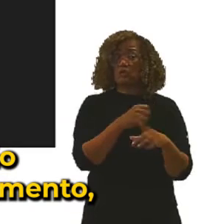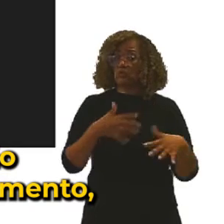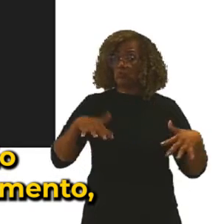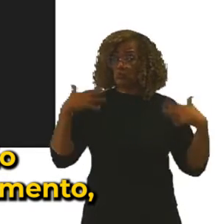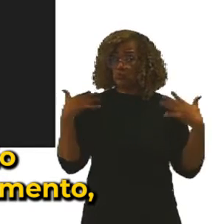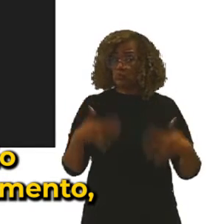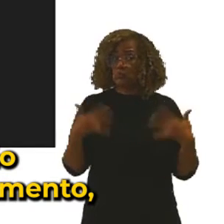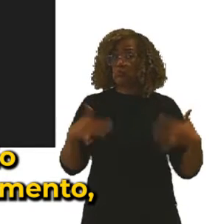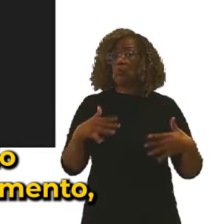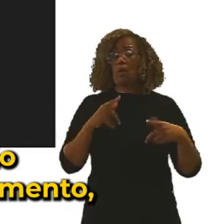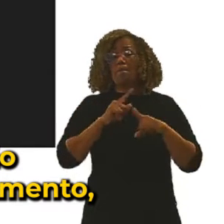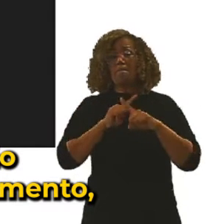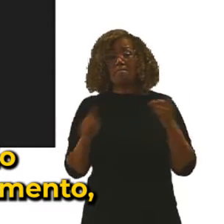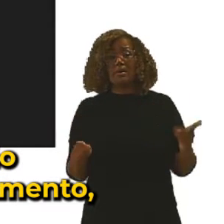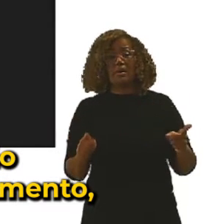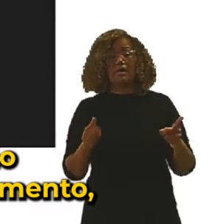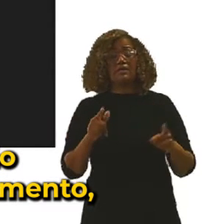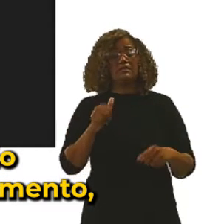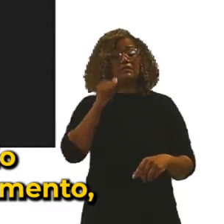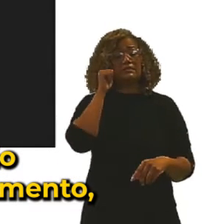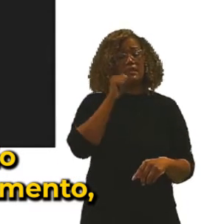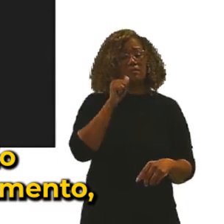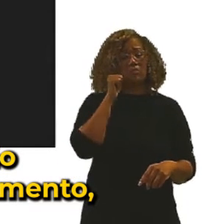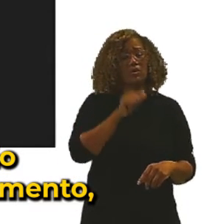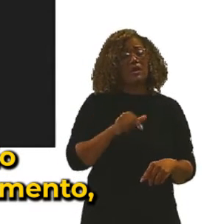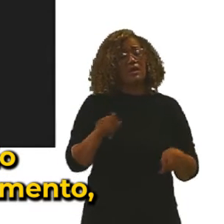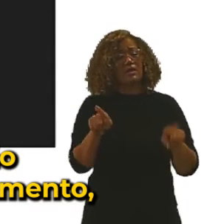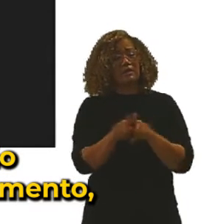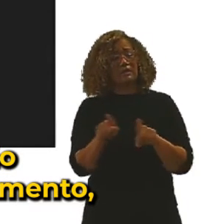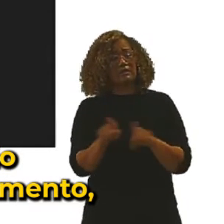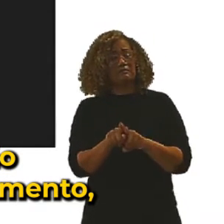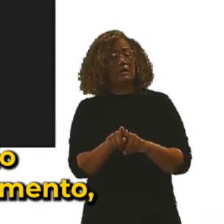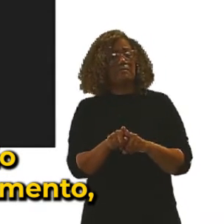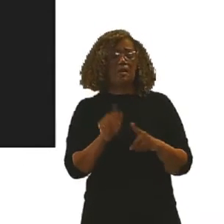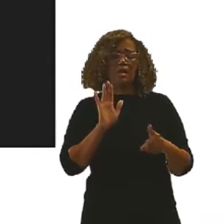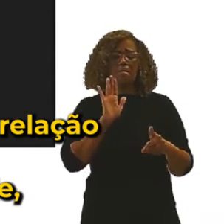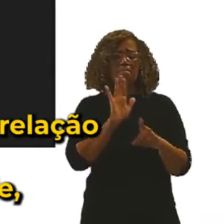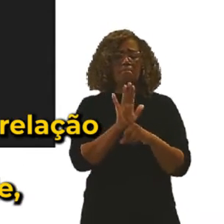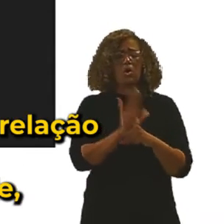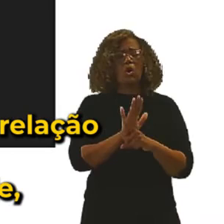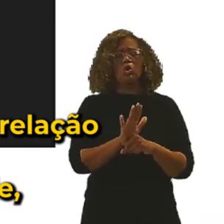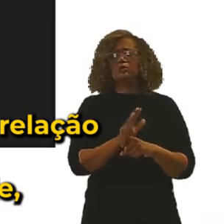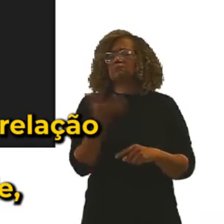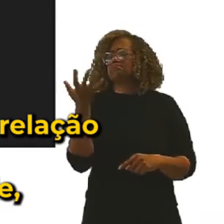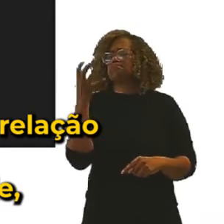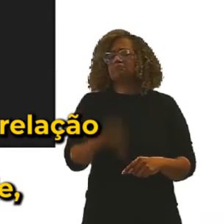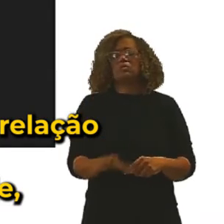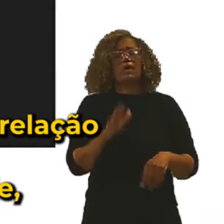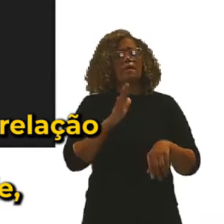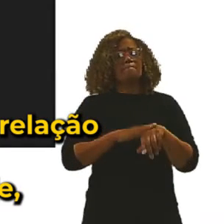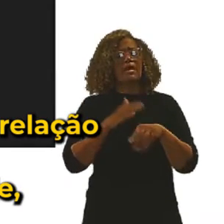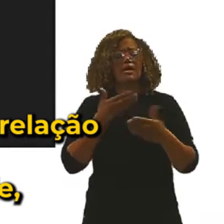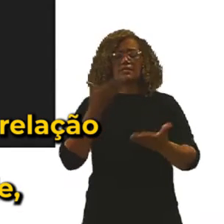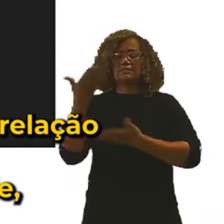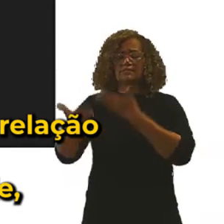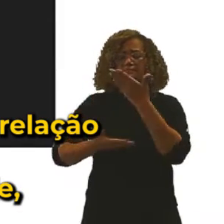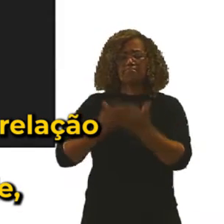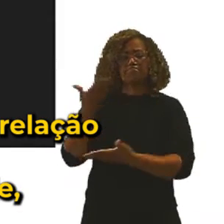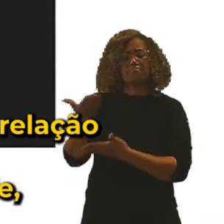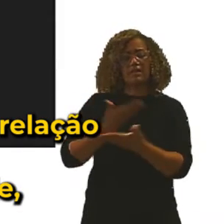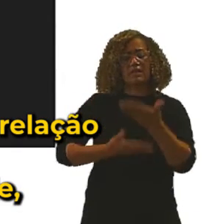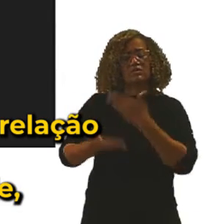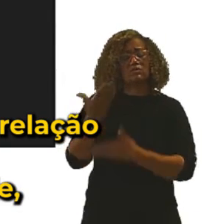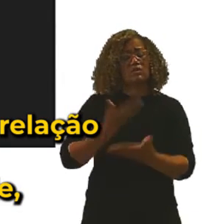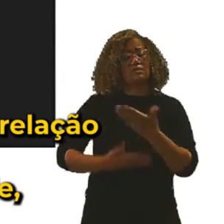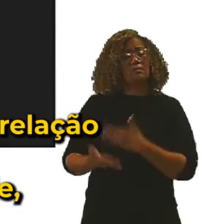está em situação abusiva, que noticia o término do relacionamento, que manifesta o seu desejo de romper uma relação